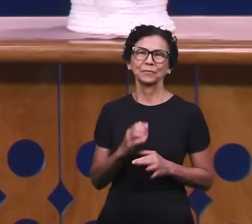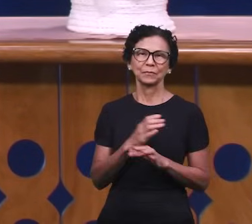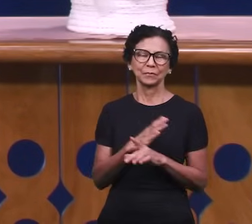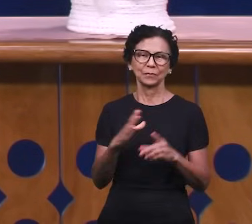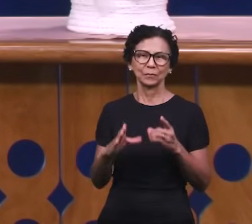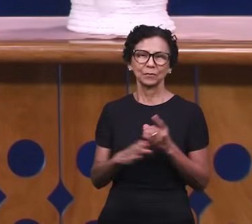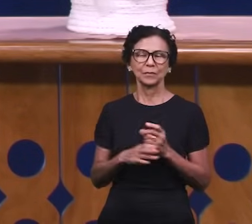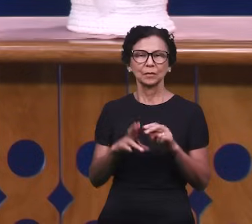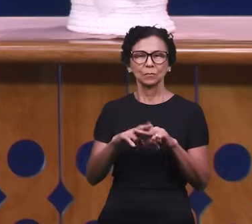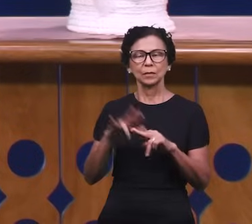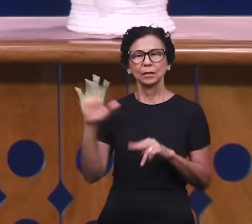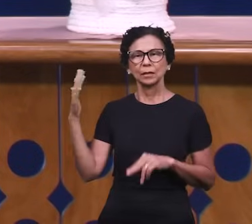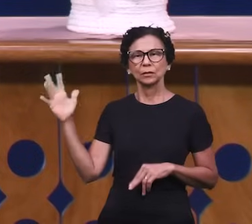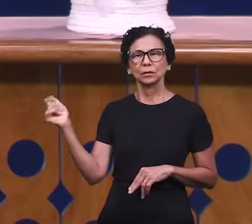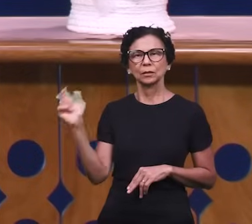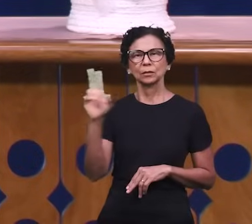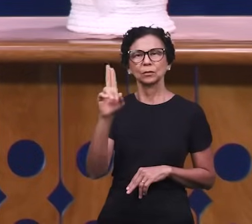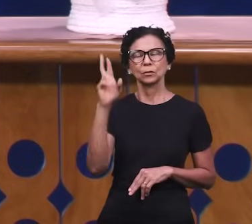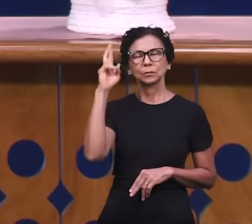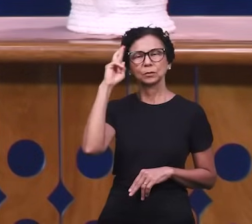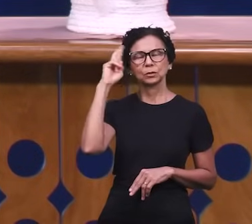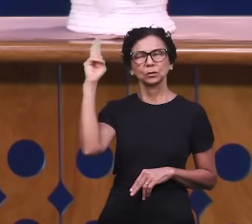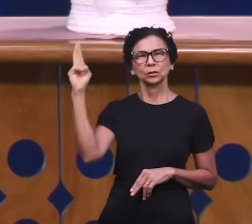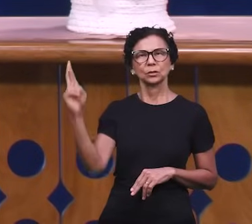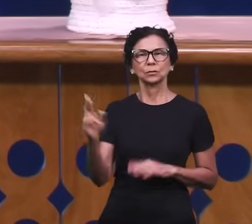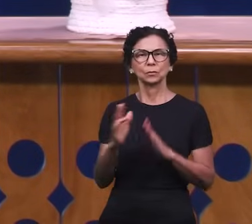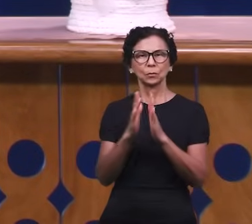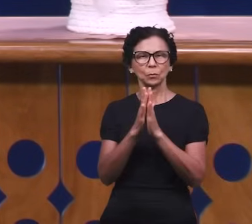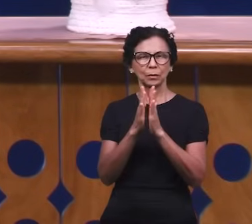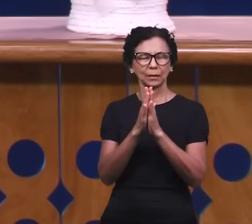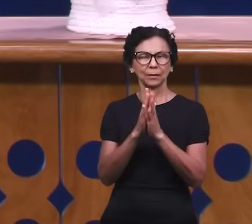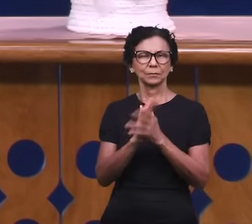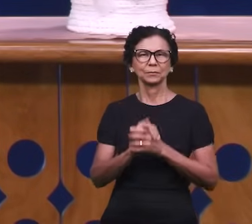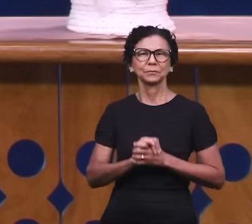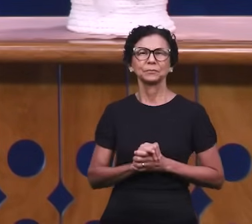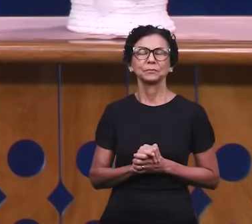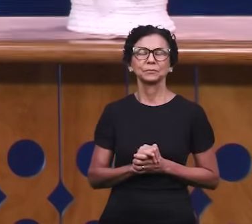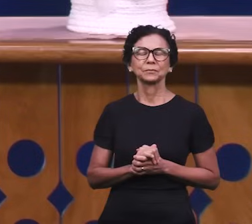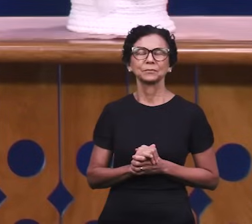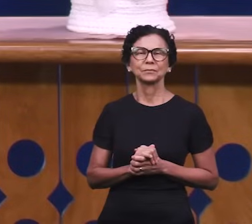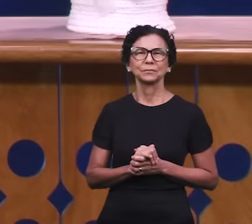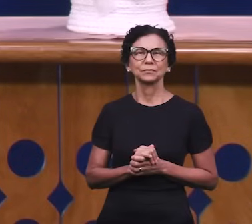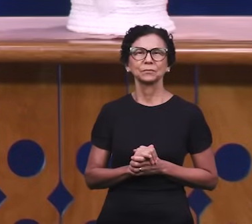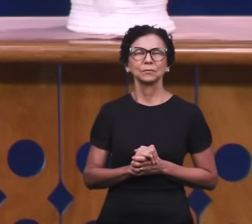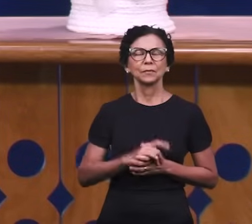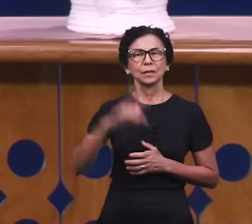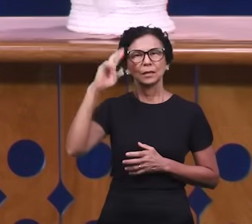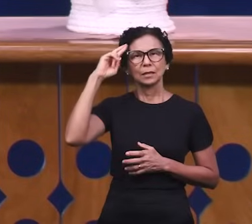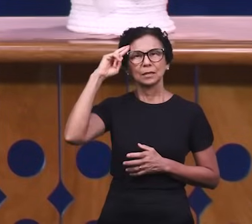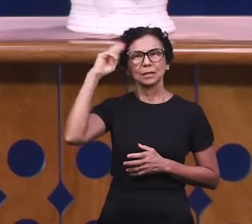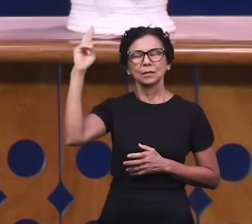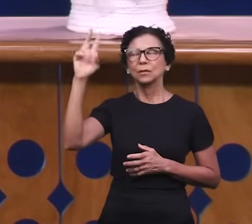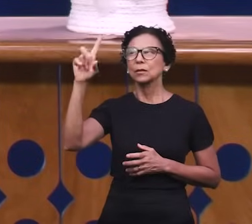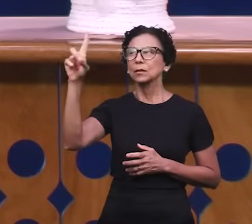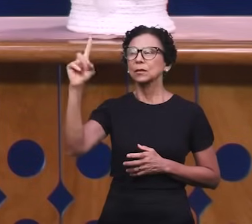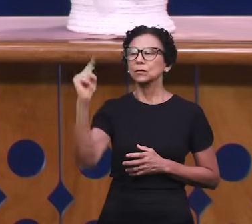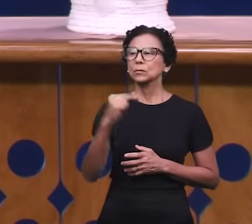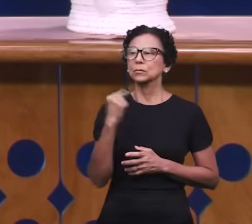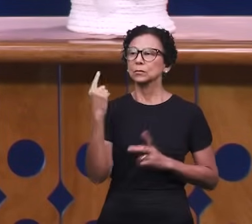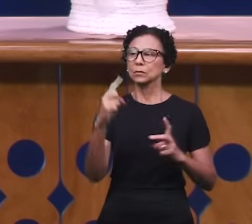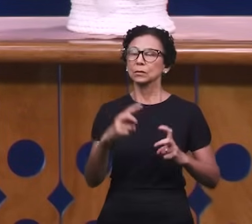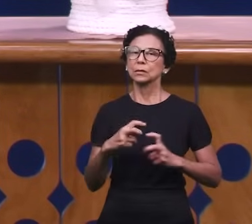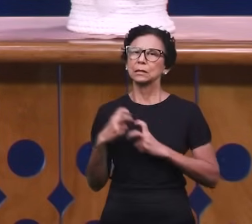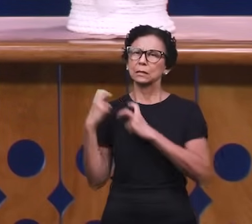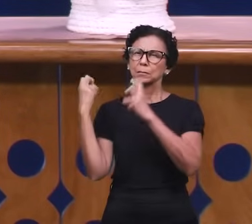adoração ao Senhor. Nós vamos orar clamando pelo poder que no sangue de Jesus. Senhor Deus, nós